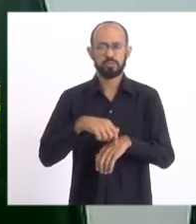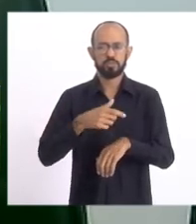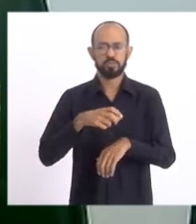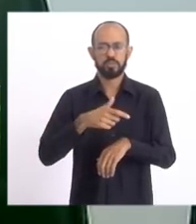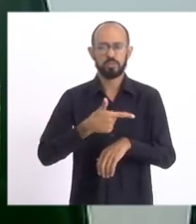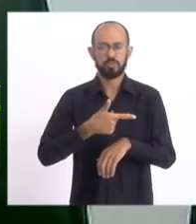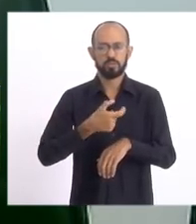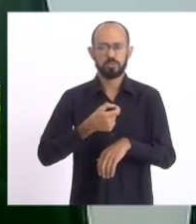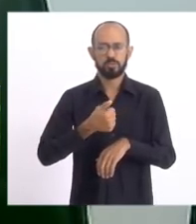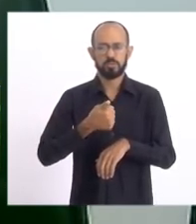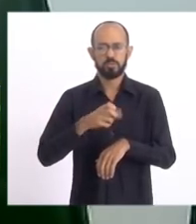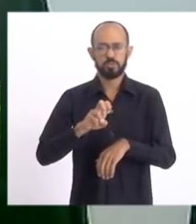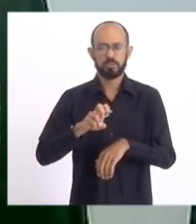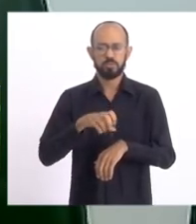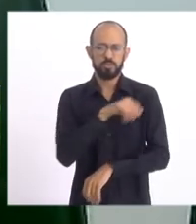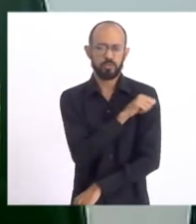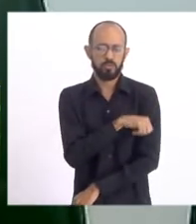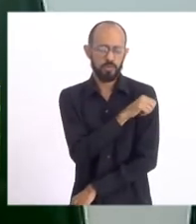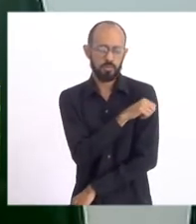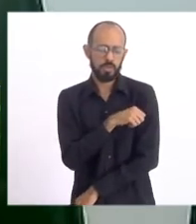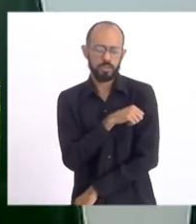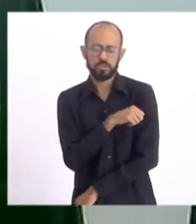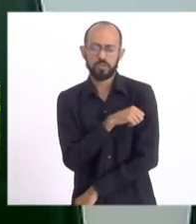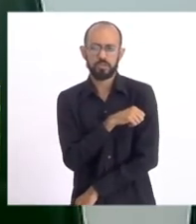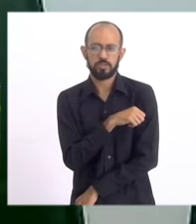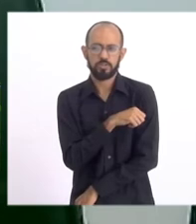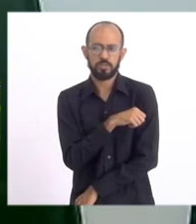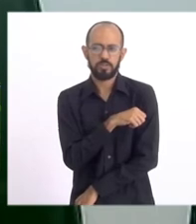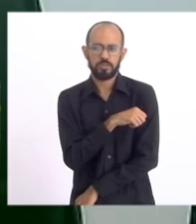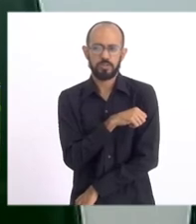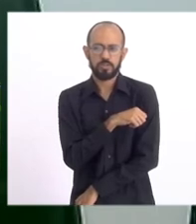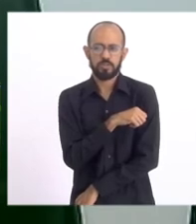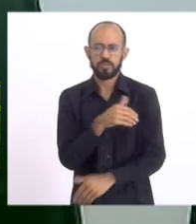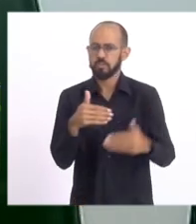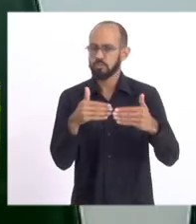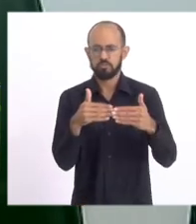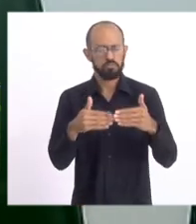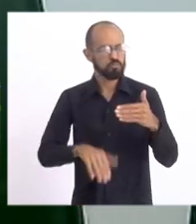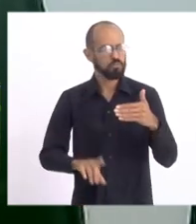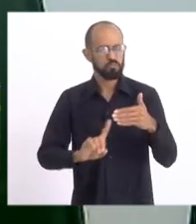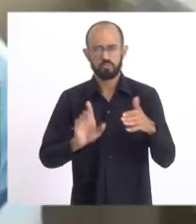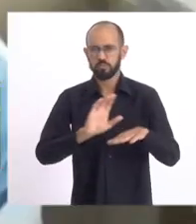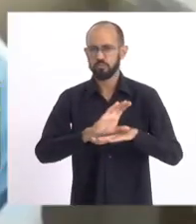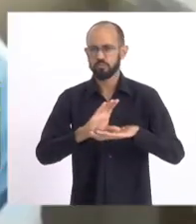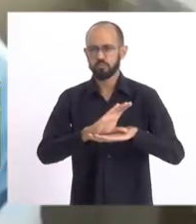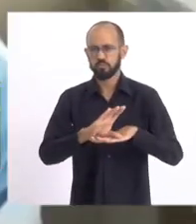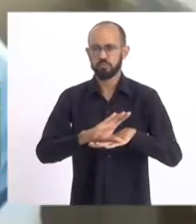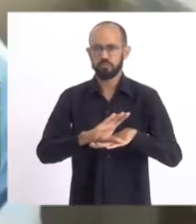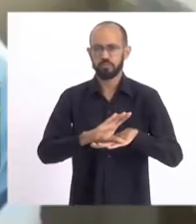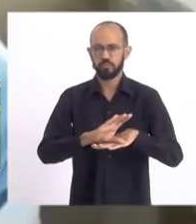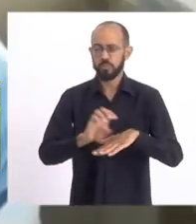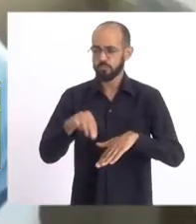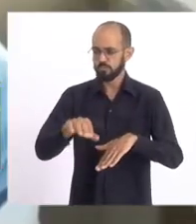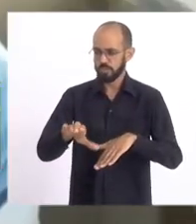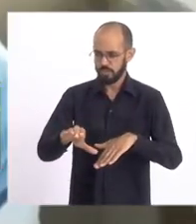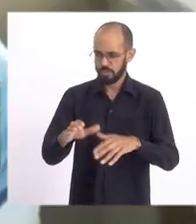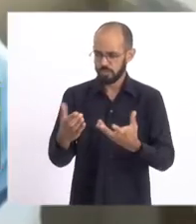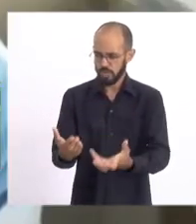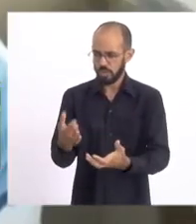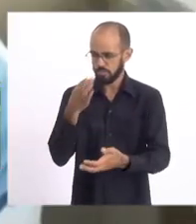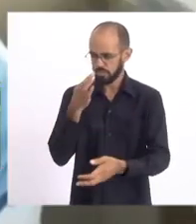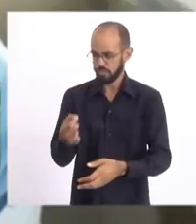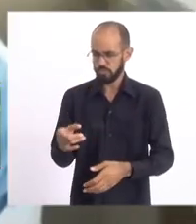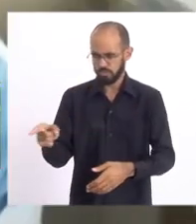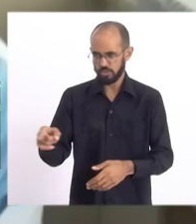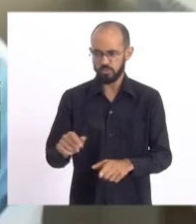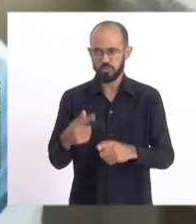677/2015, de autoria da deputada enfermeira Rejane, parecer pela inconstitucionalidade. Ô, Mink, queria fazer uma sugestão.